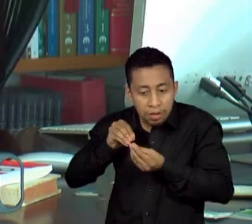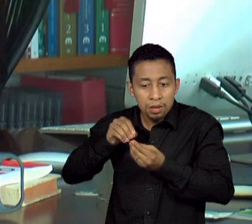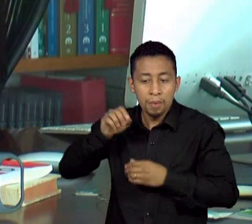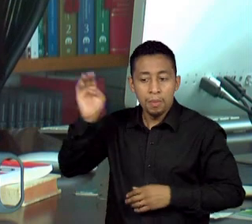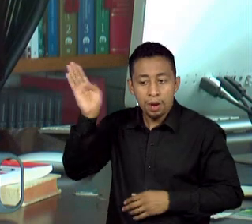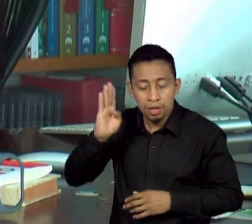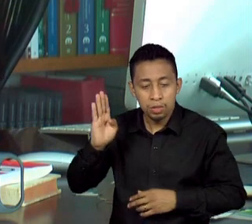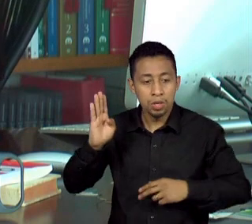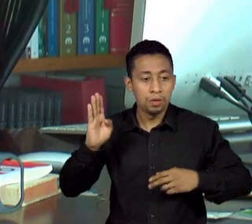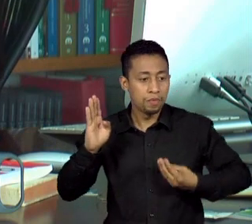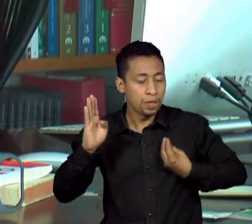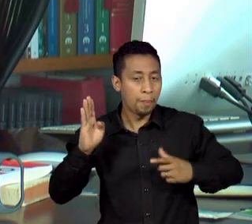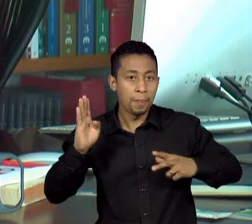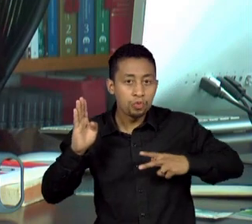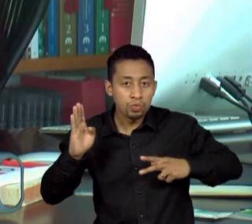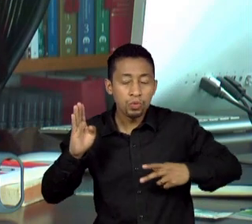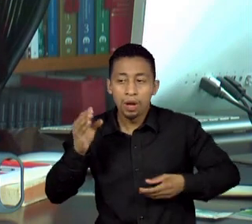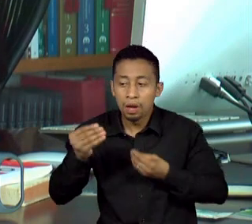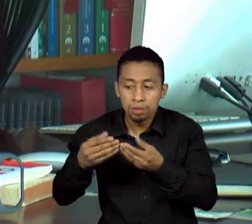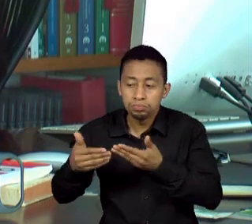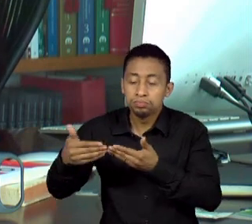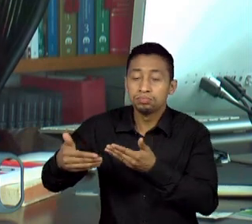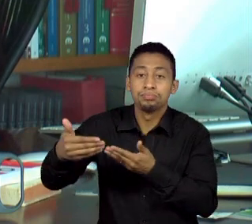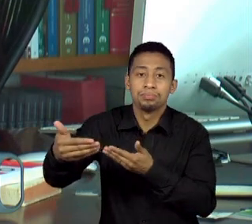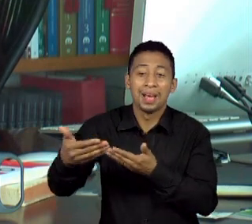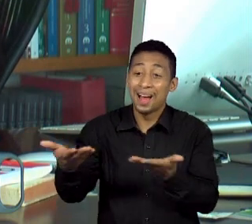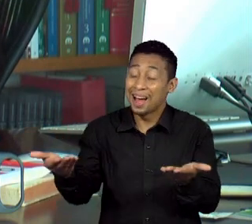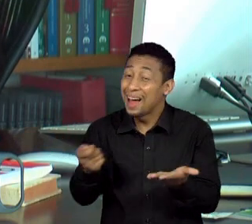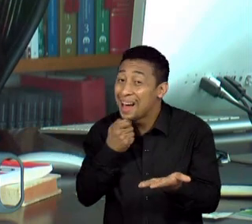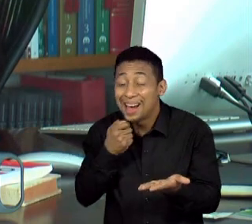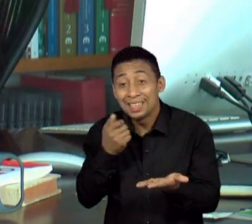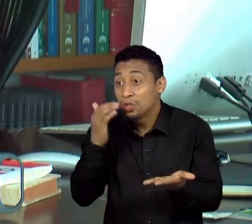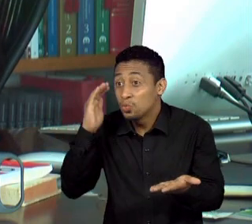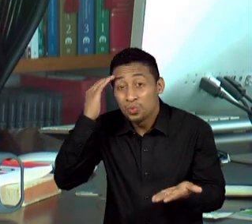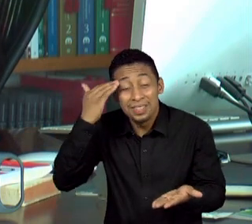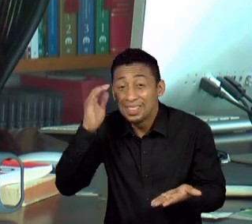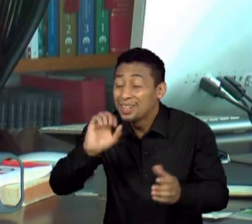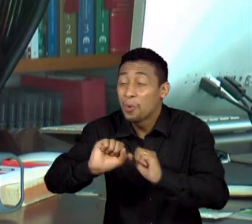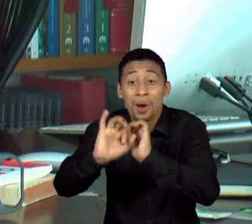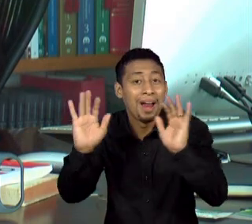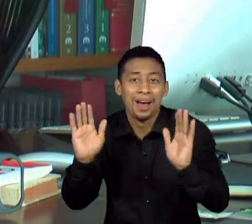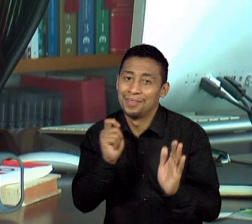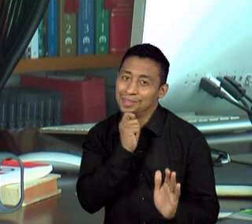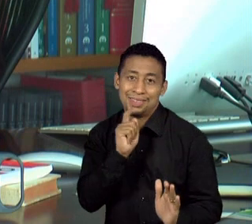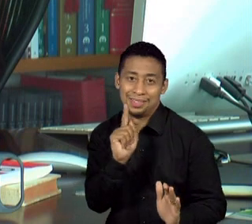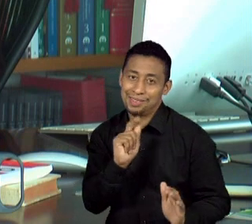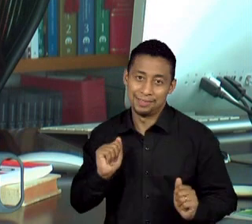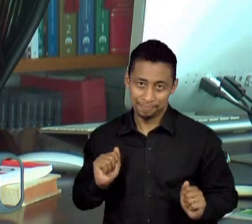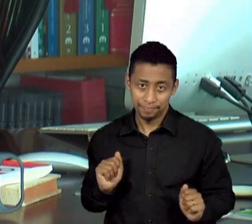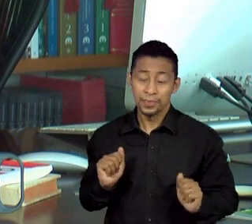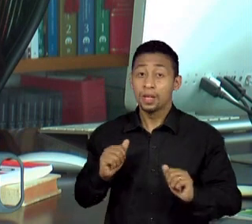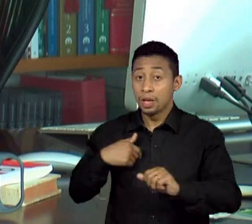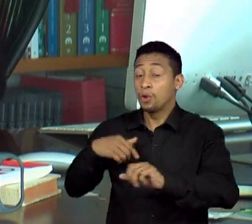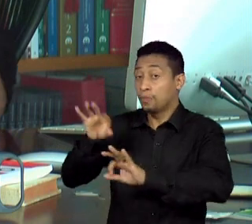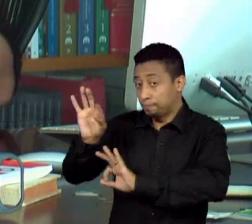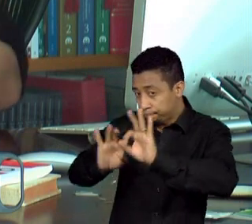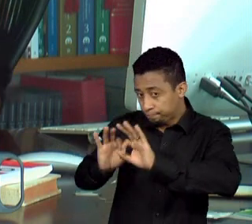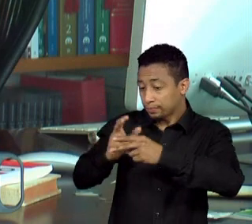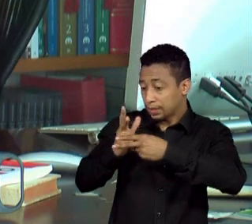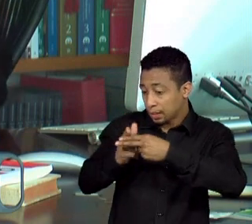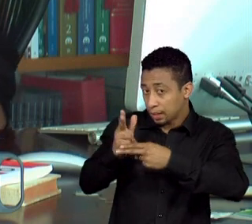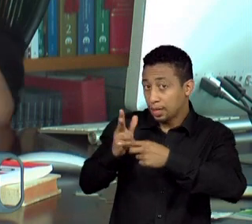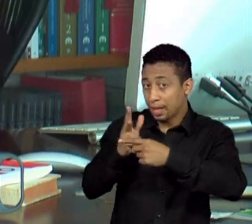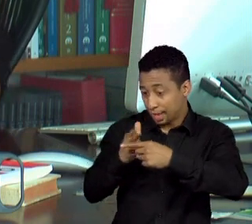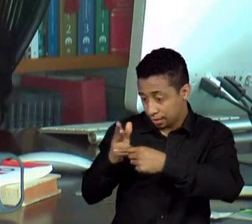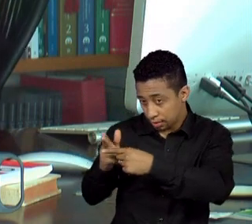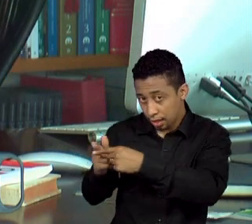pessoal, daqui a algum tempo. Talvez a gente não esteja entendendo direito. Eu fiz uma série, Amor e Sorte, que era as pessoas